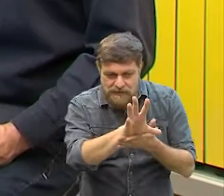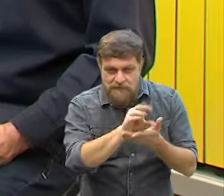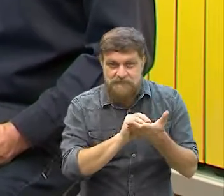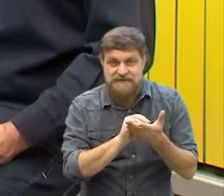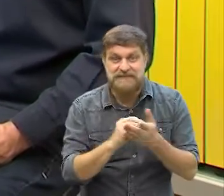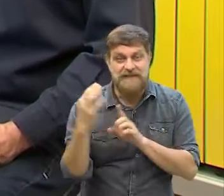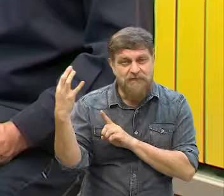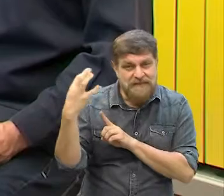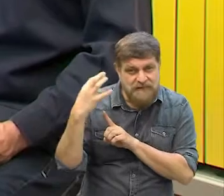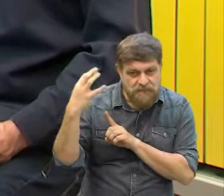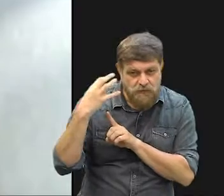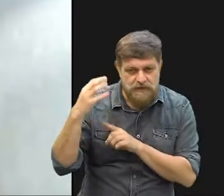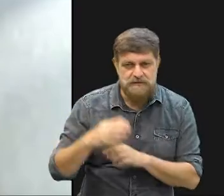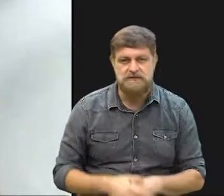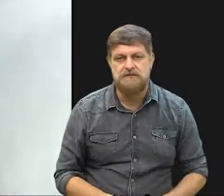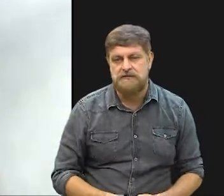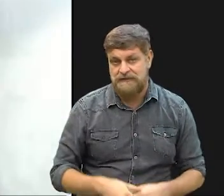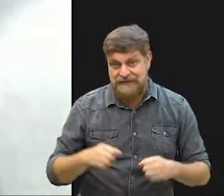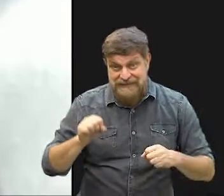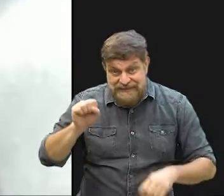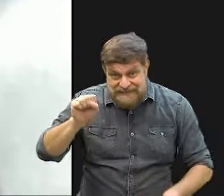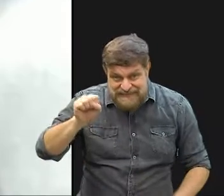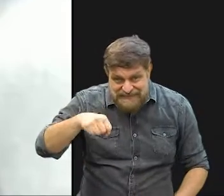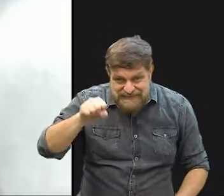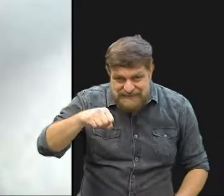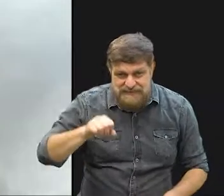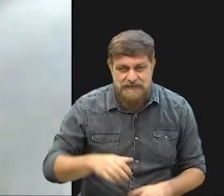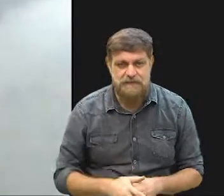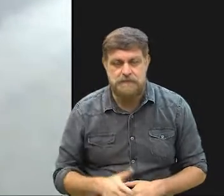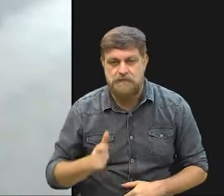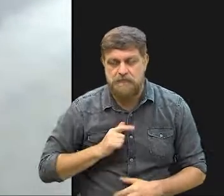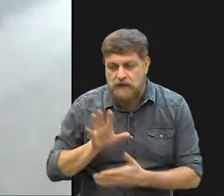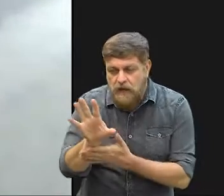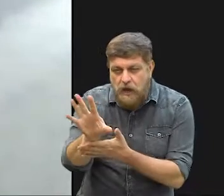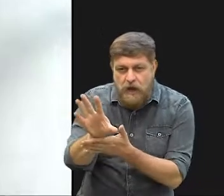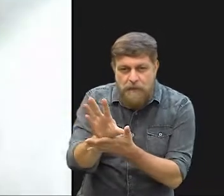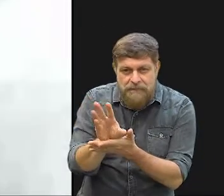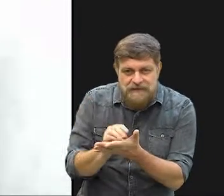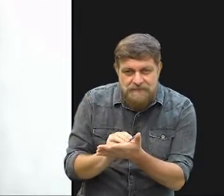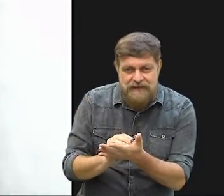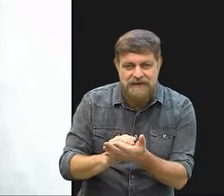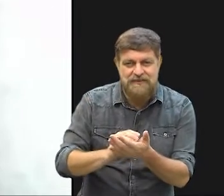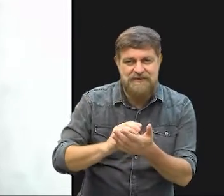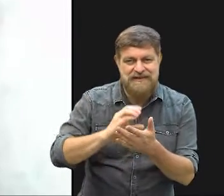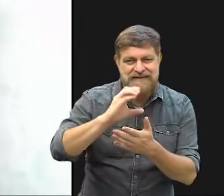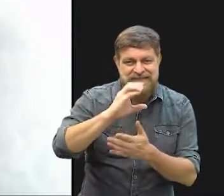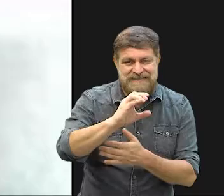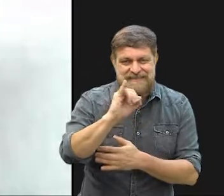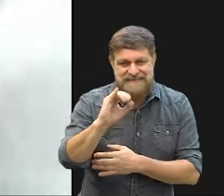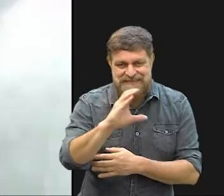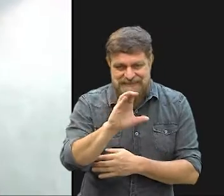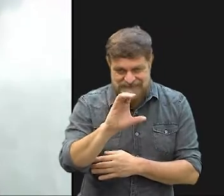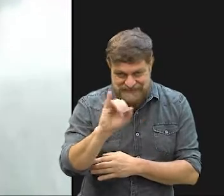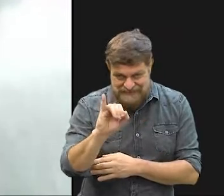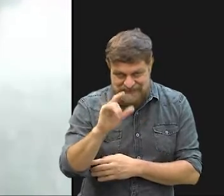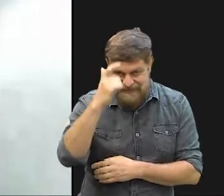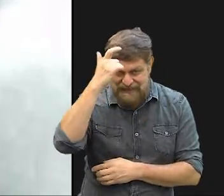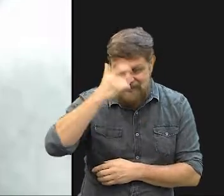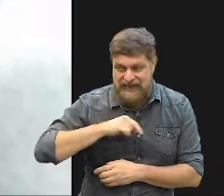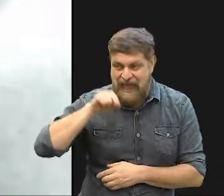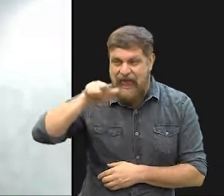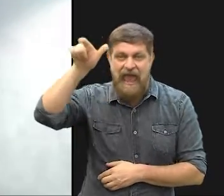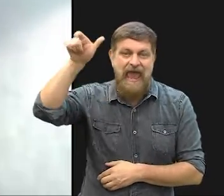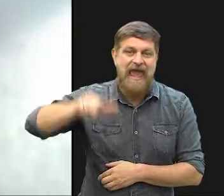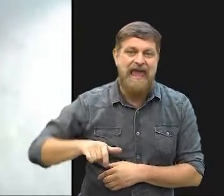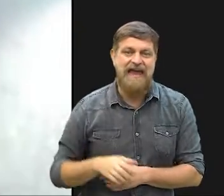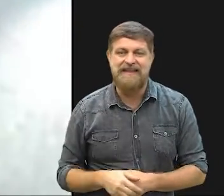alguma influência? Muita. Cici, eu me espelho muito. a Cici é canhota, eu sou canhota, nunca vou ter a